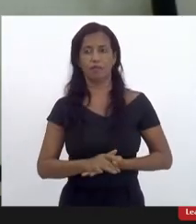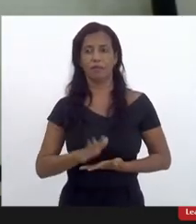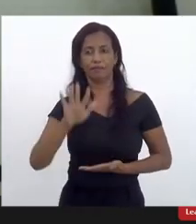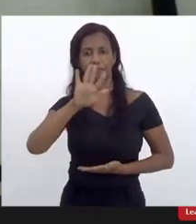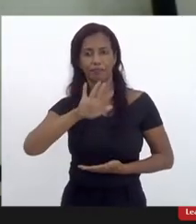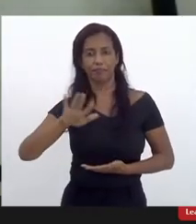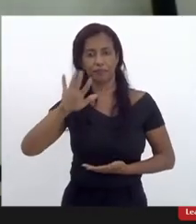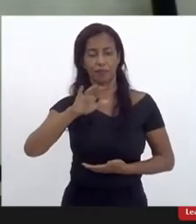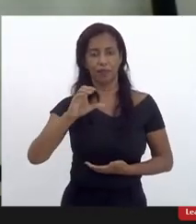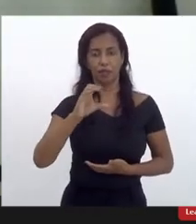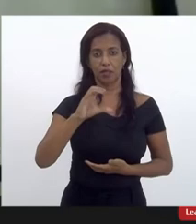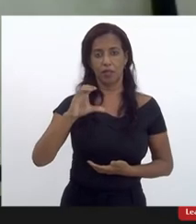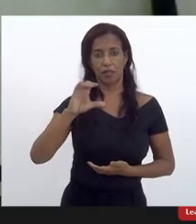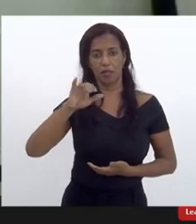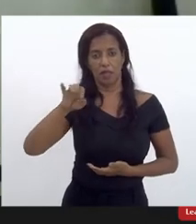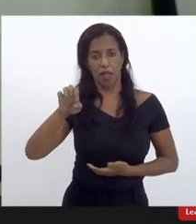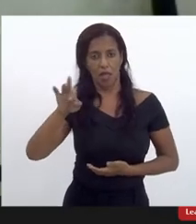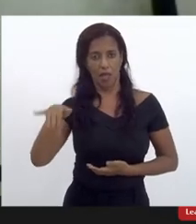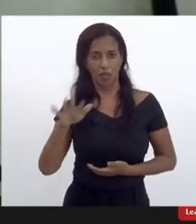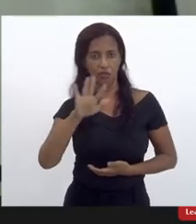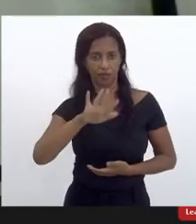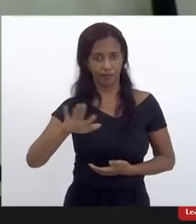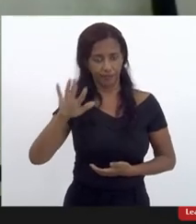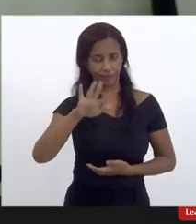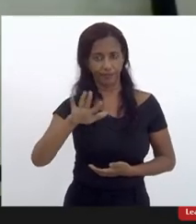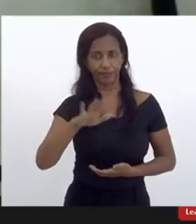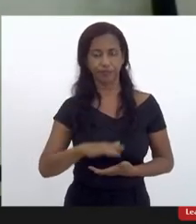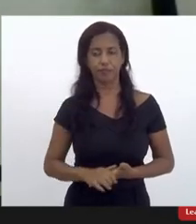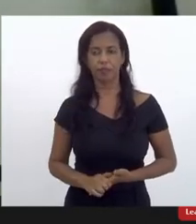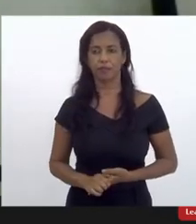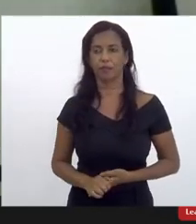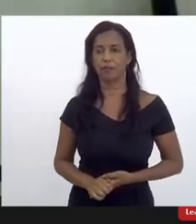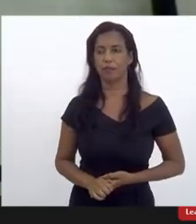o CCERJ, né, a plataforma.